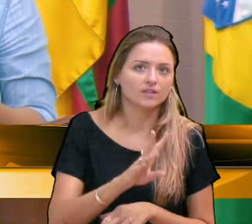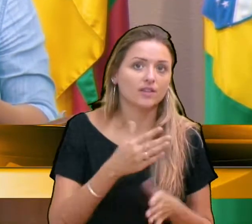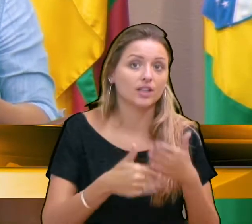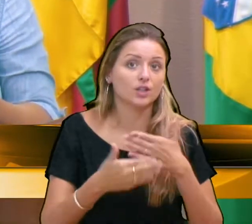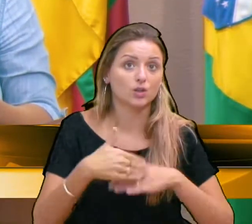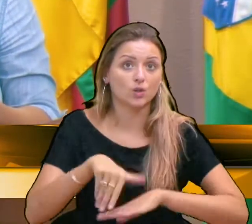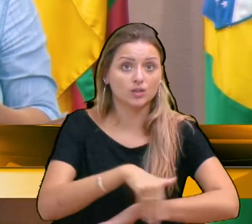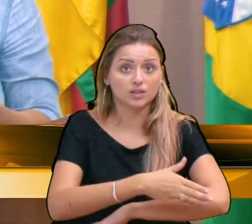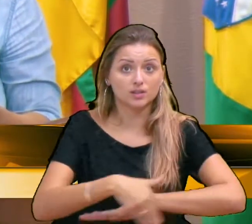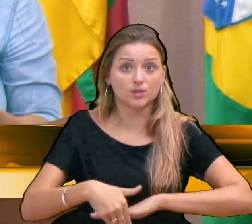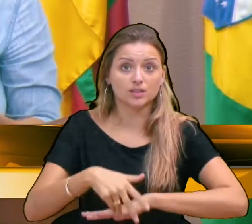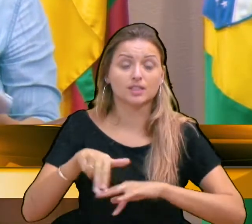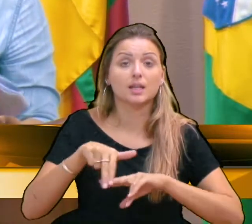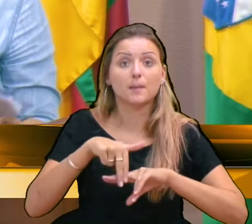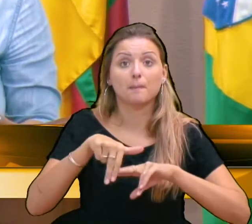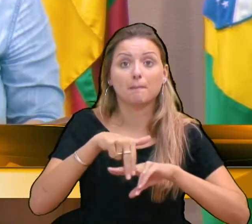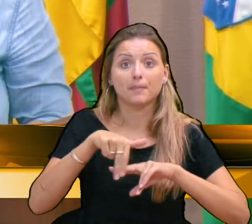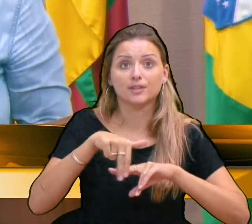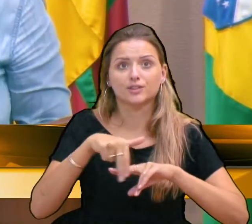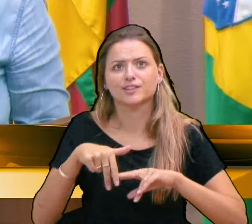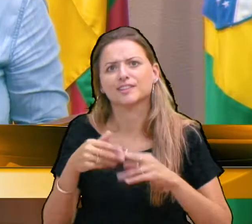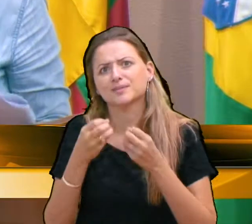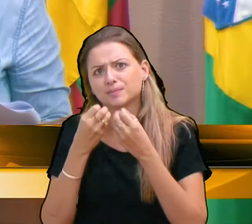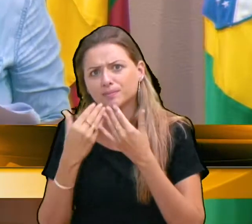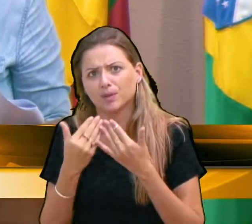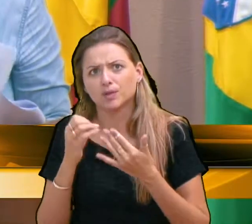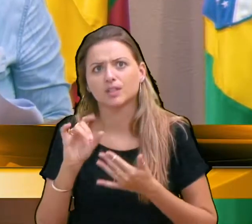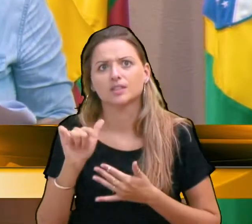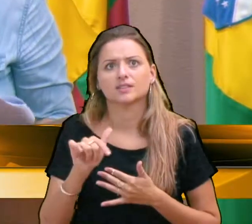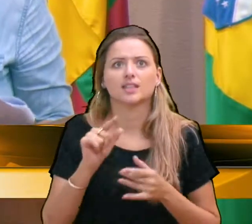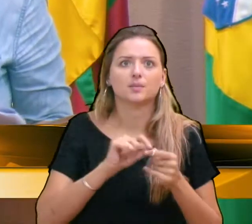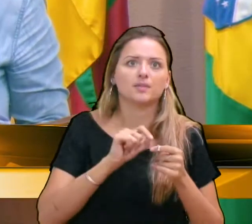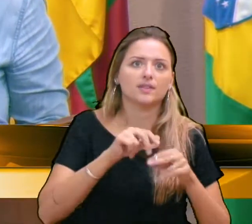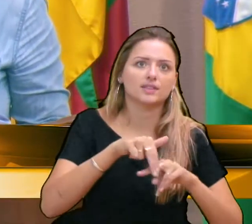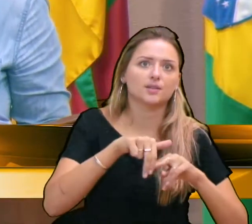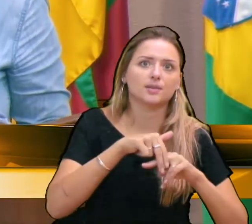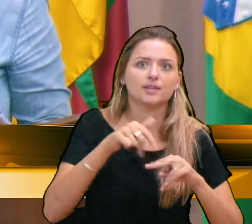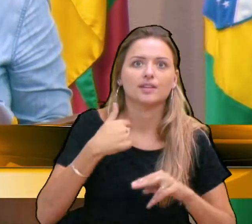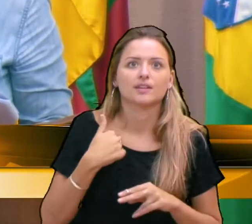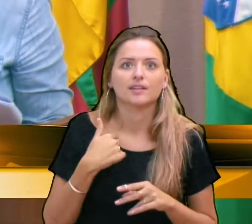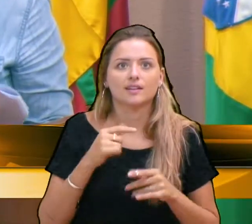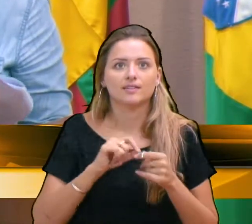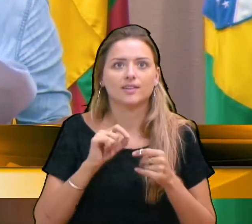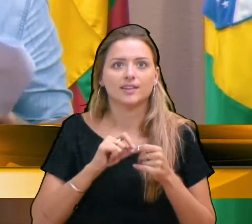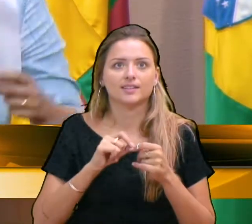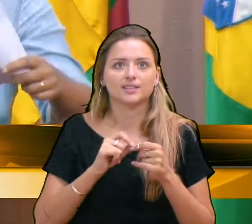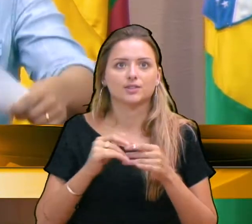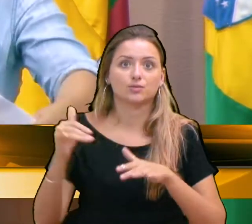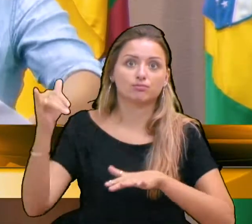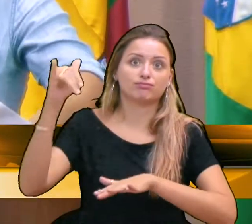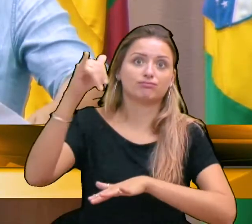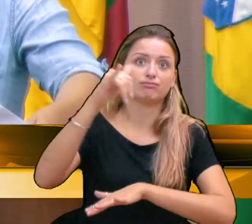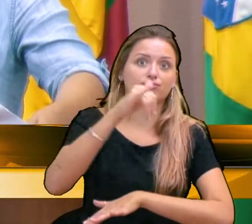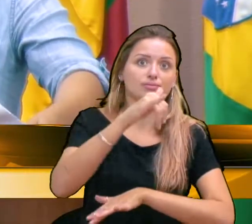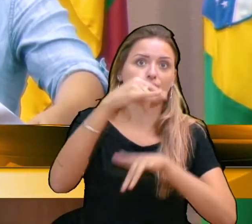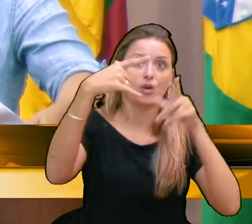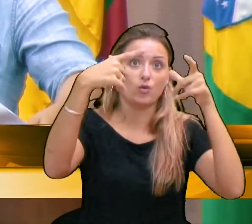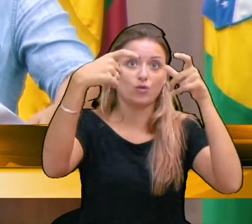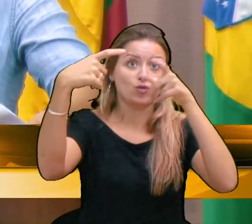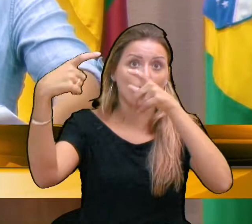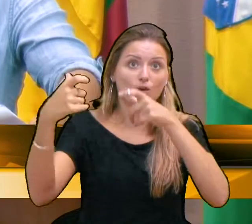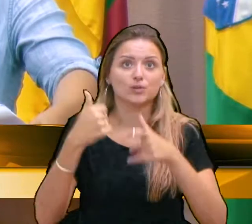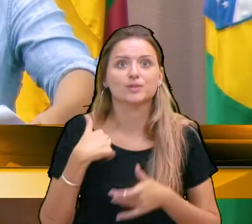na ferramenta de medida. Bom, né, se era para fazer isso, eu pego um aéreo, né, que